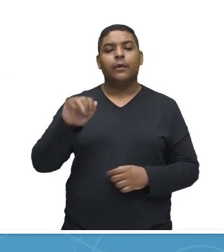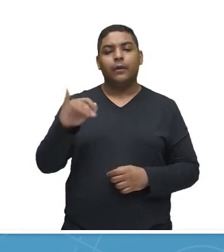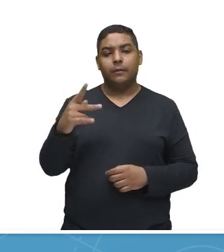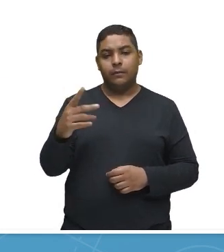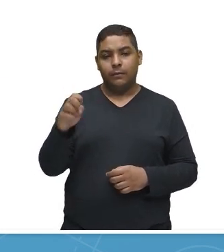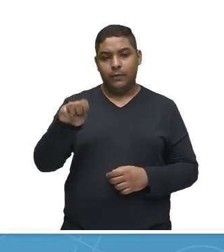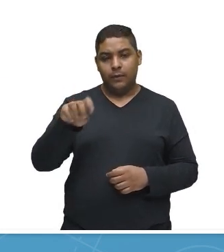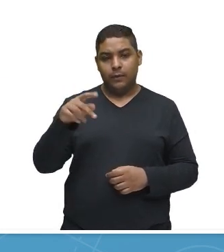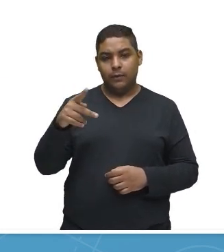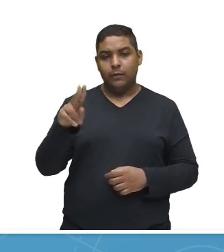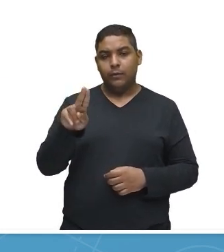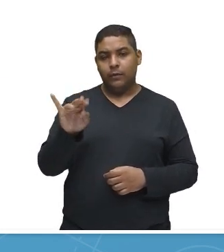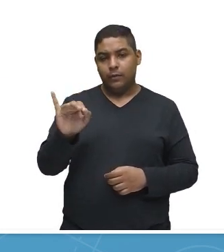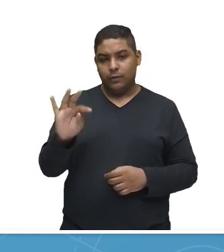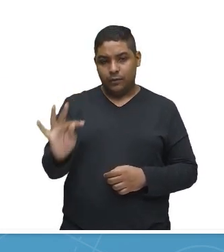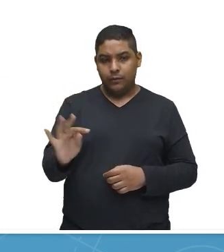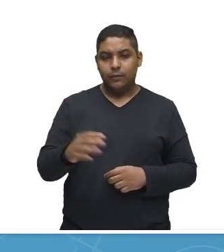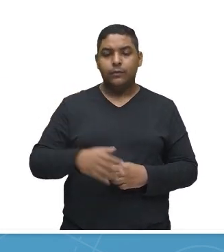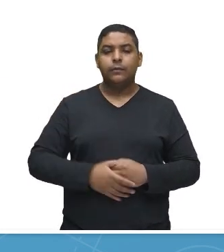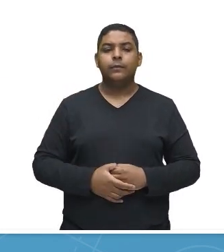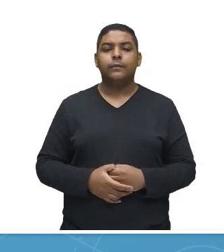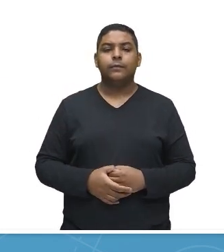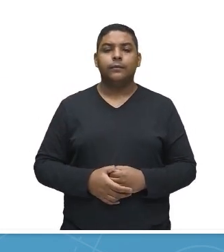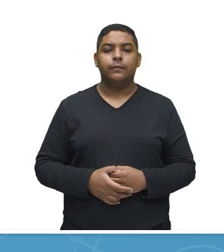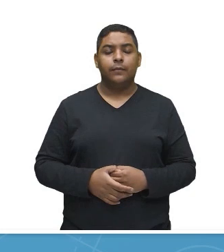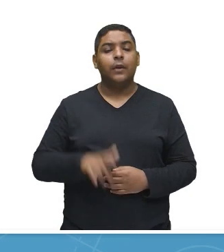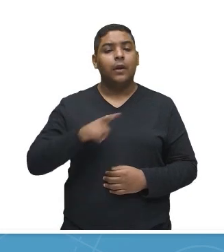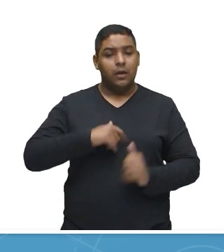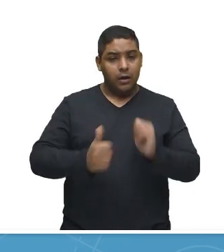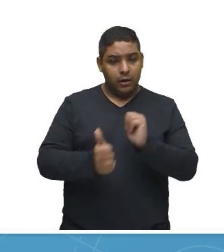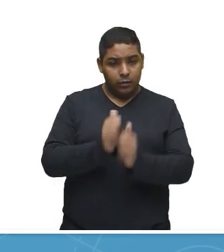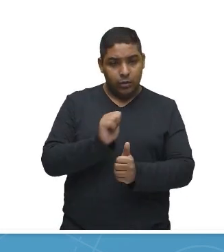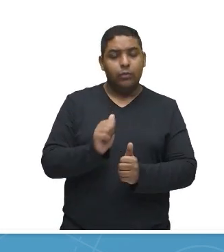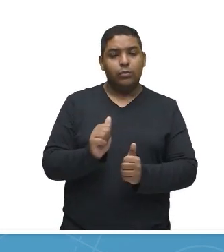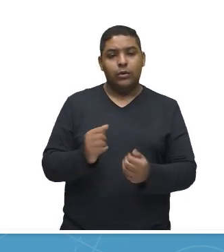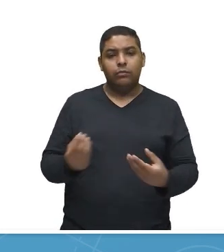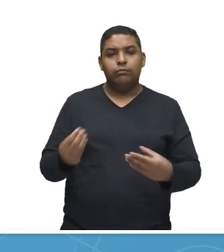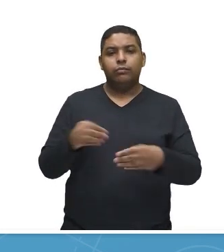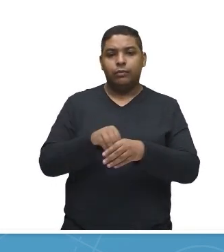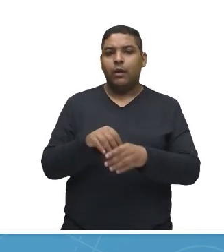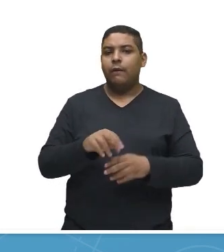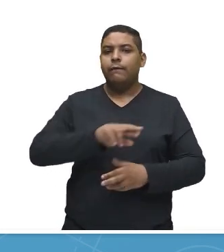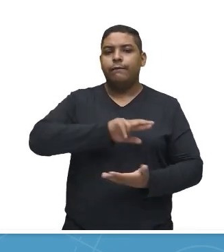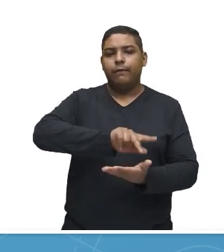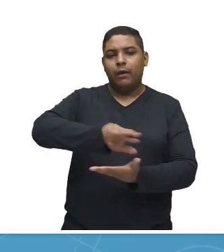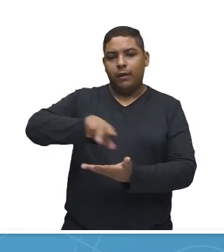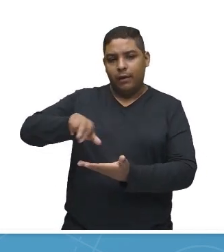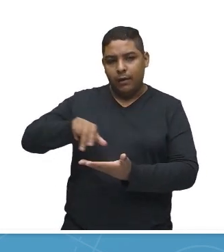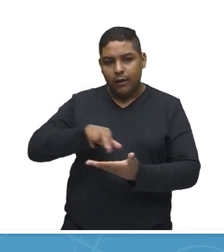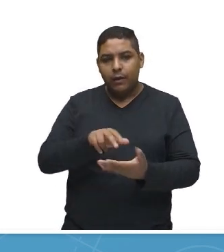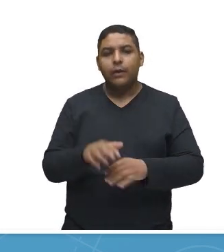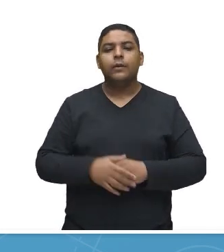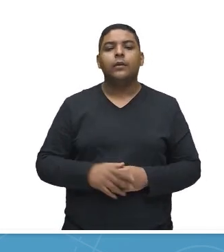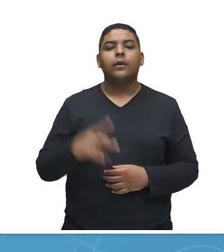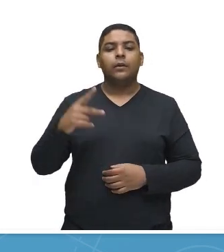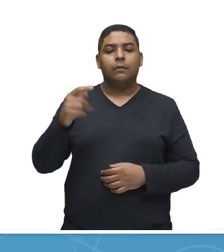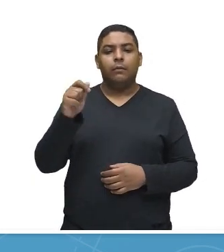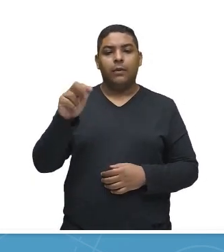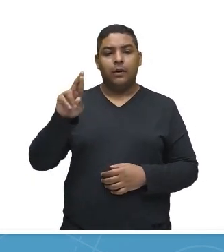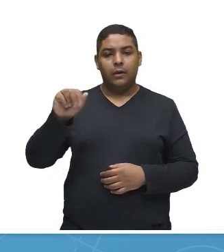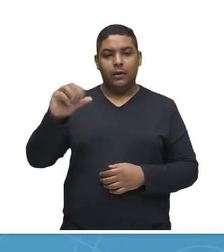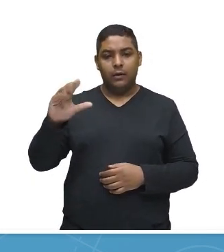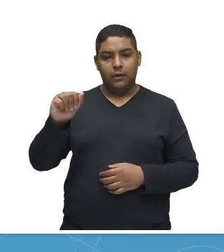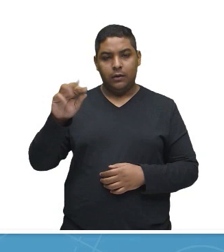Penquit, tá certo? Essa luta também ela está presente em vários povos indígenas, entre eles